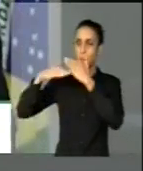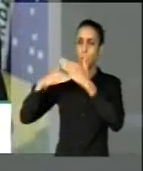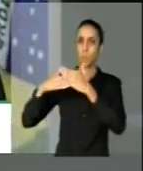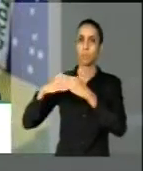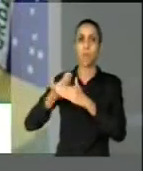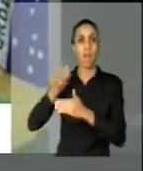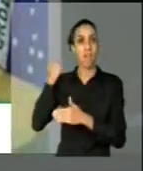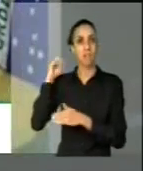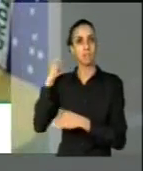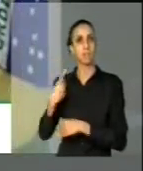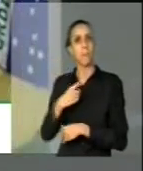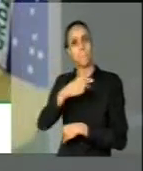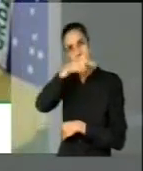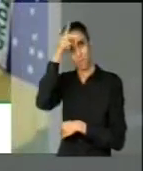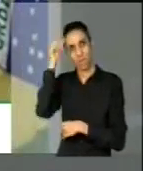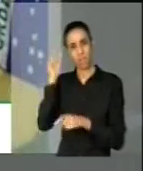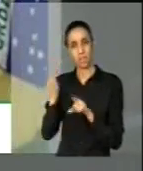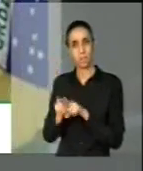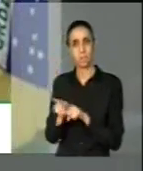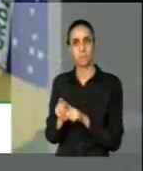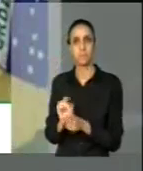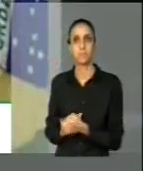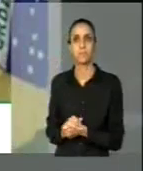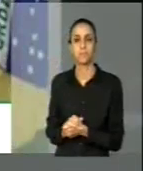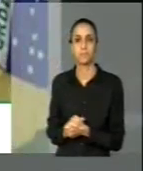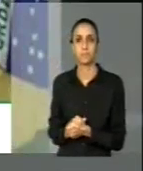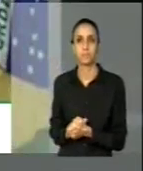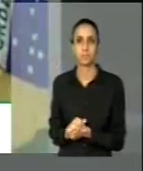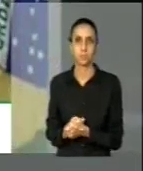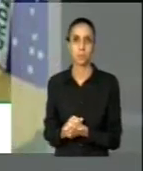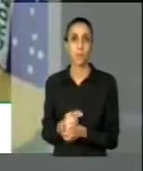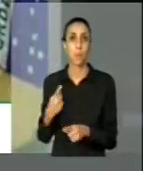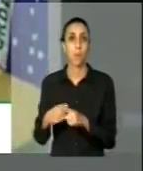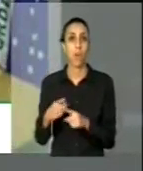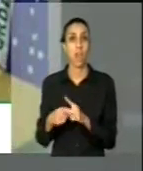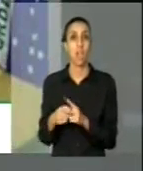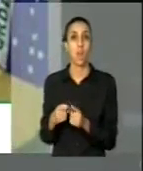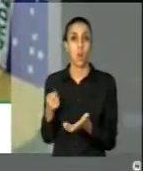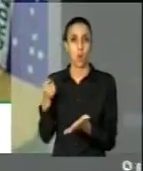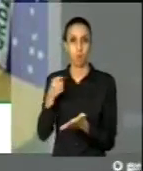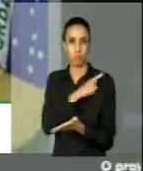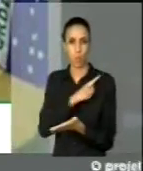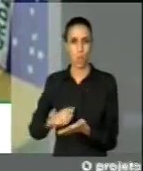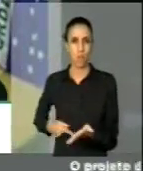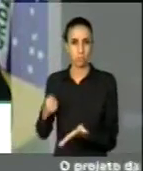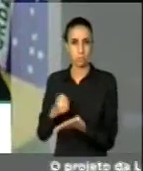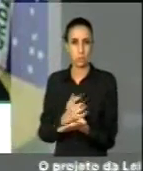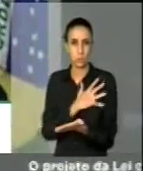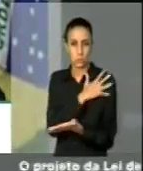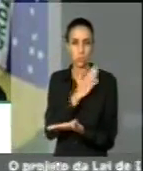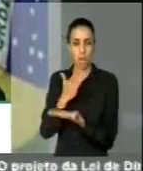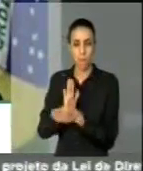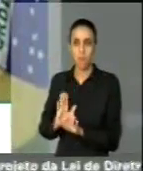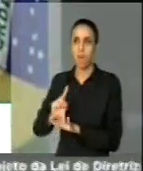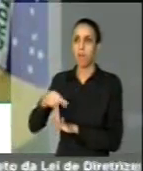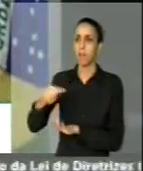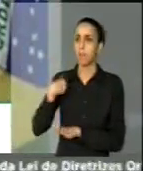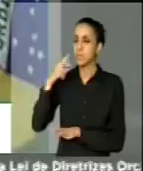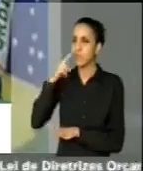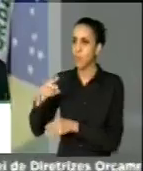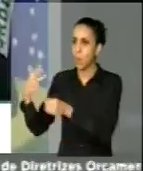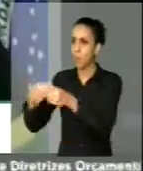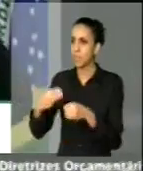prefeito, que com a derrocada da economia no final da ditadura, eu peguei um município com 42 indústrias